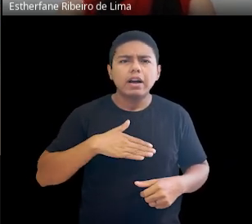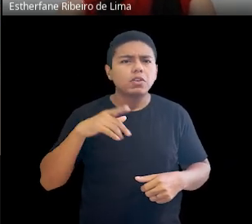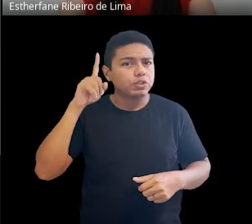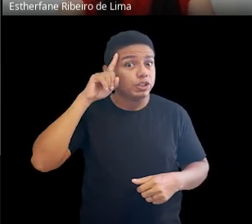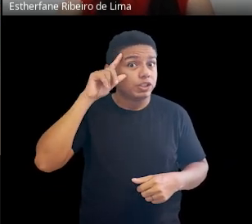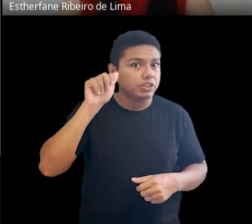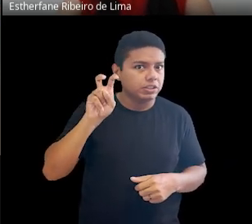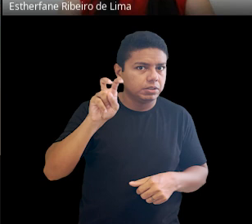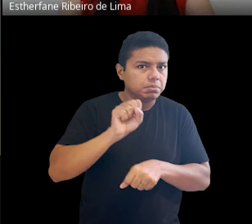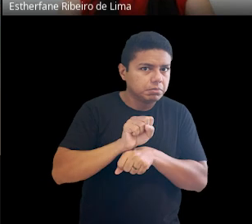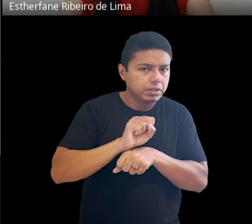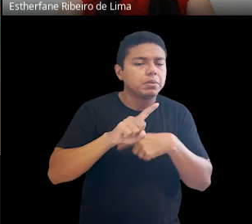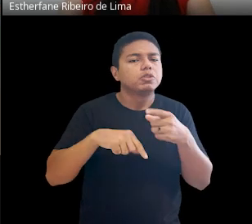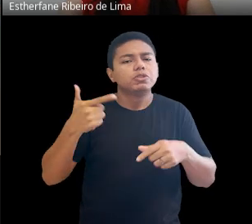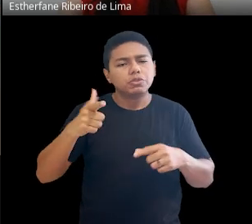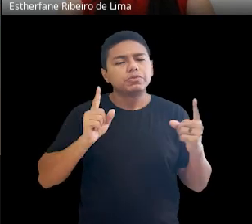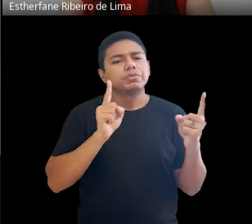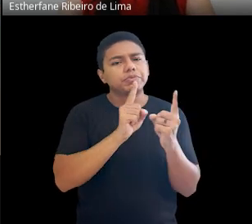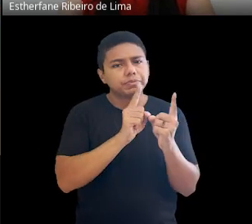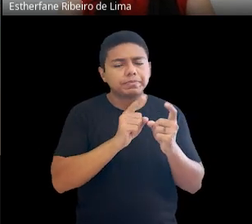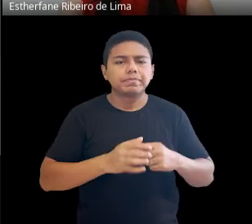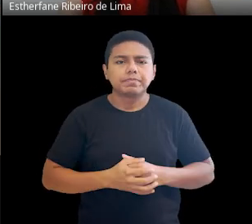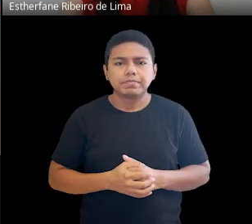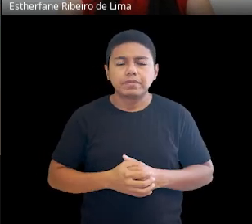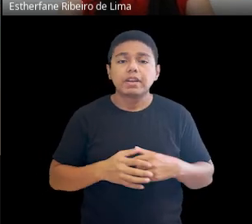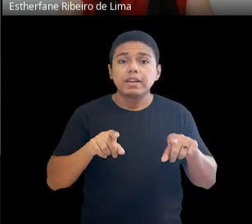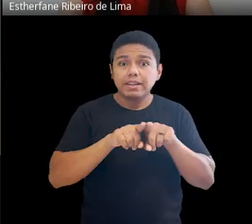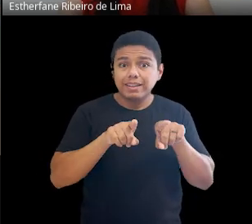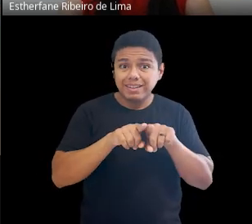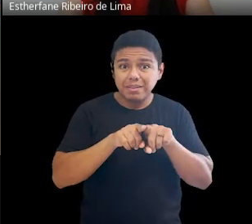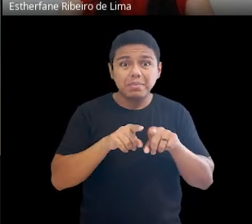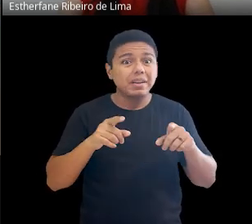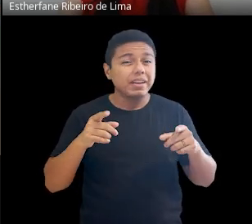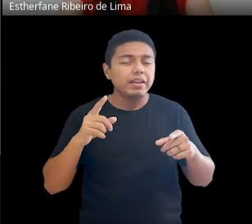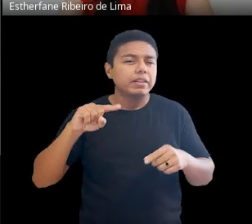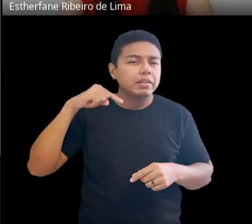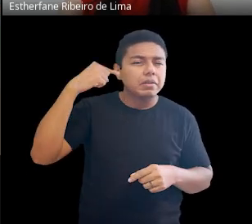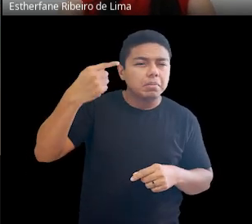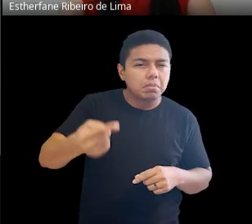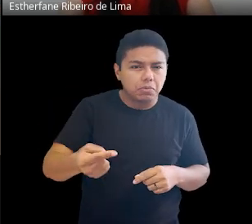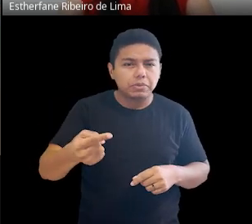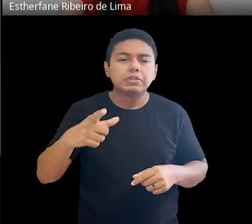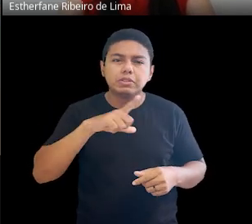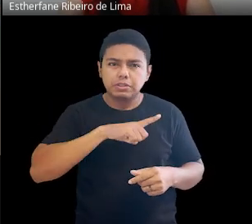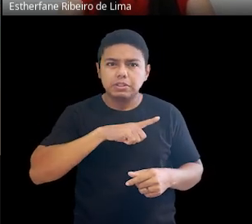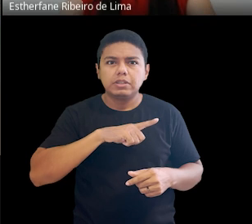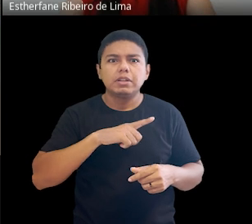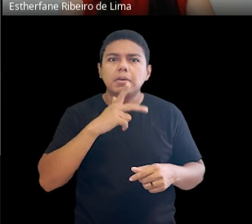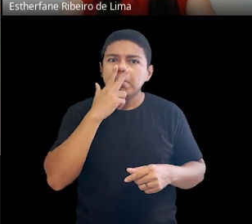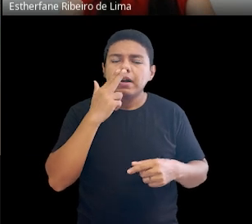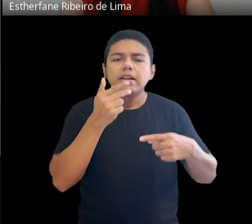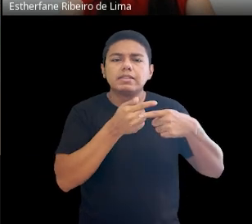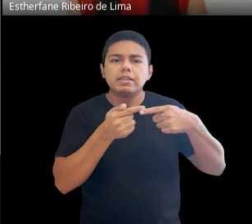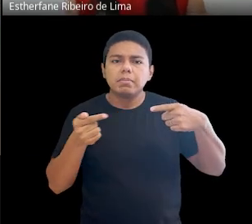de 37 até a 41ª semana, que é quando estará no termo, temos um intervalo semanal